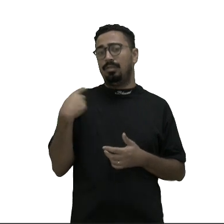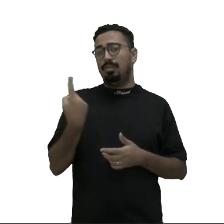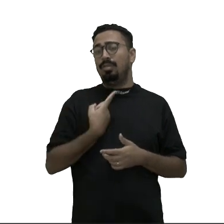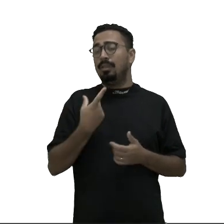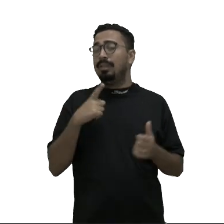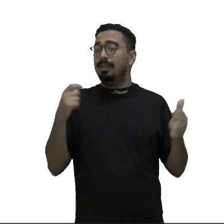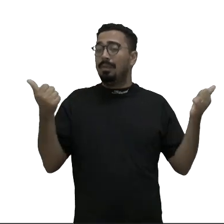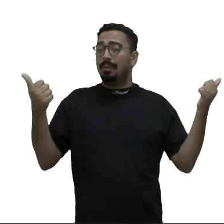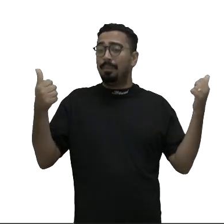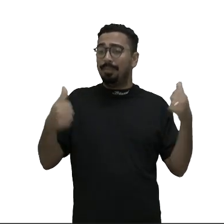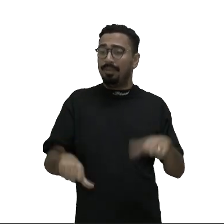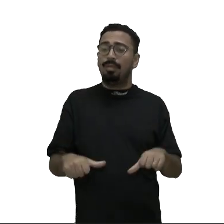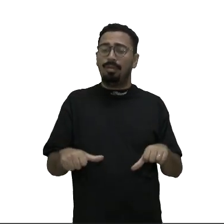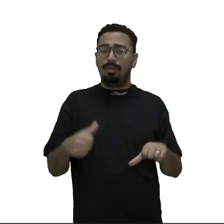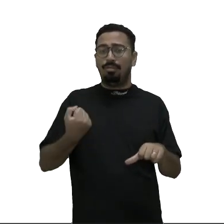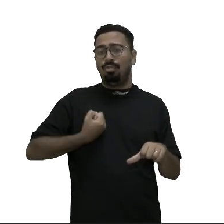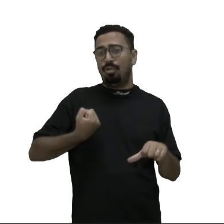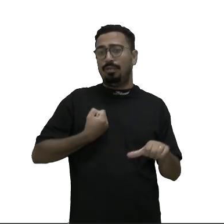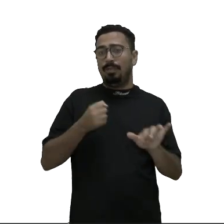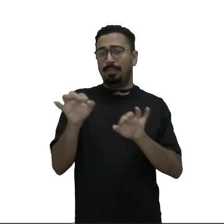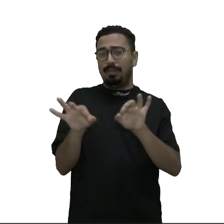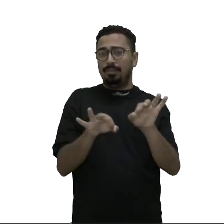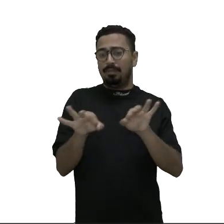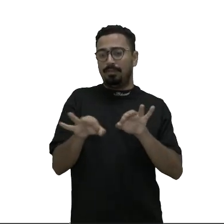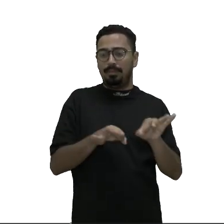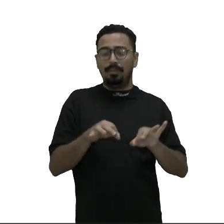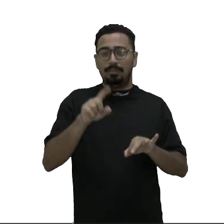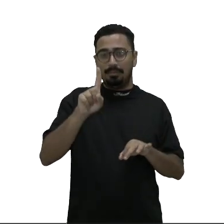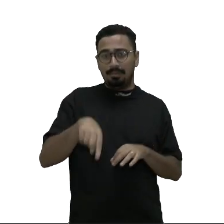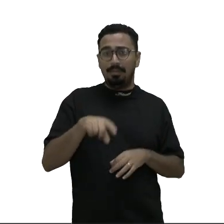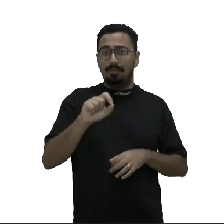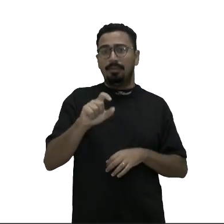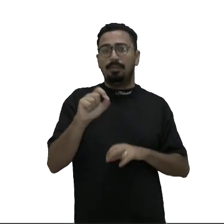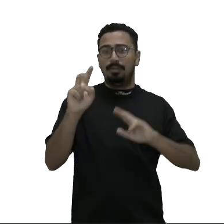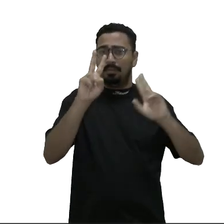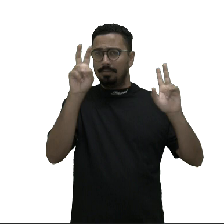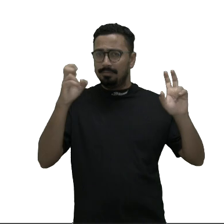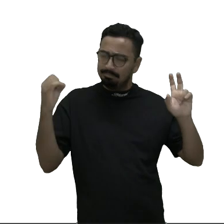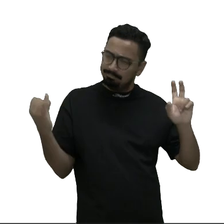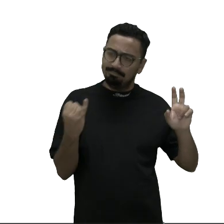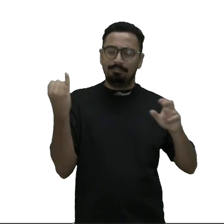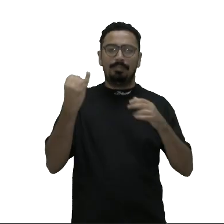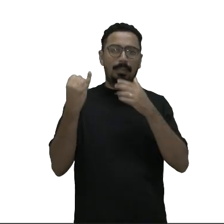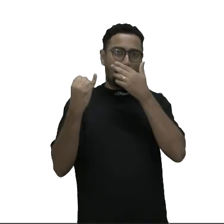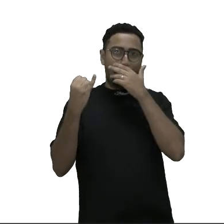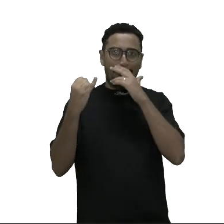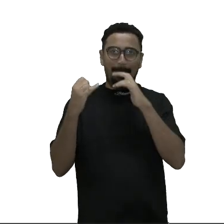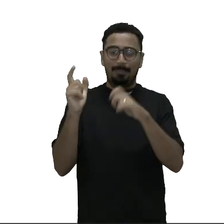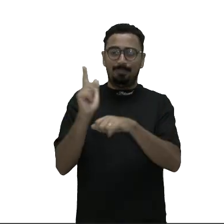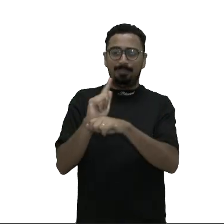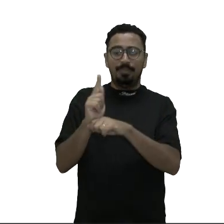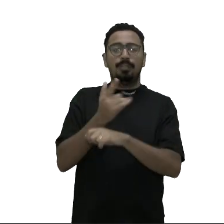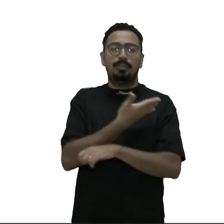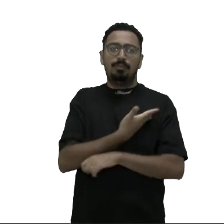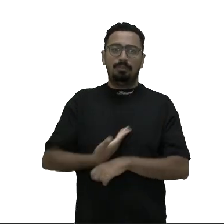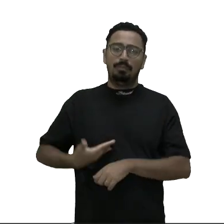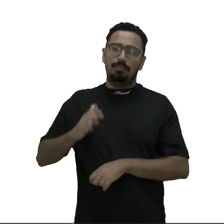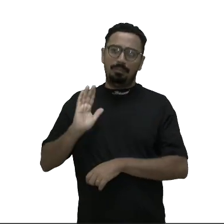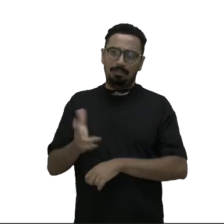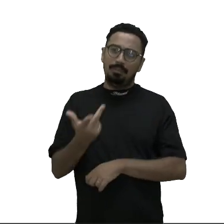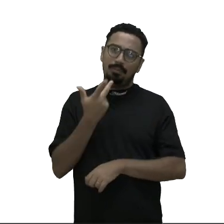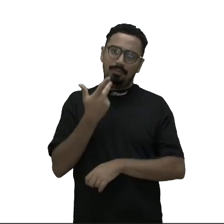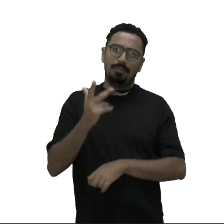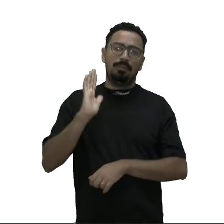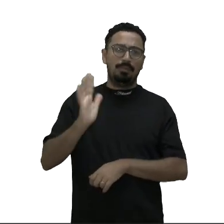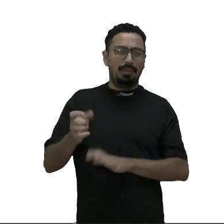relação a planejamento. E planejamento é um tema extremamente importante para a gestão pública. Eu tenho falado nessa tribuna